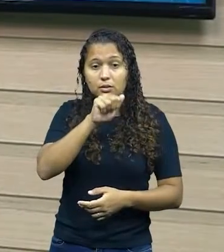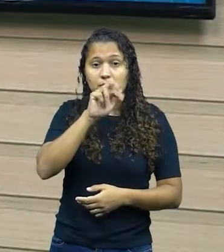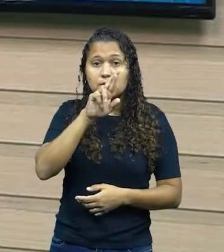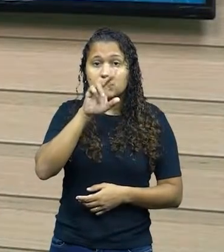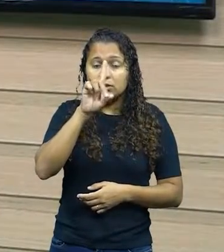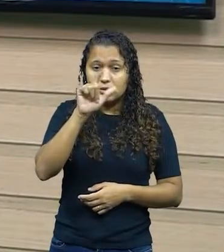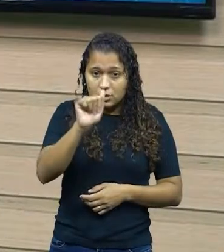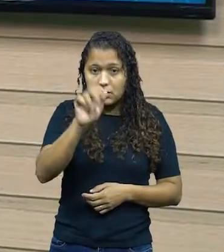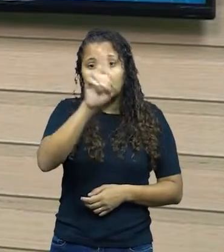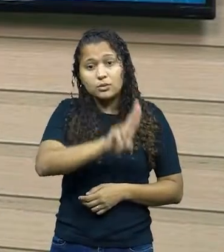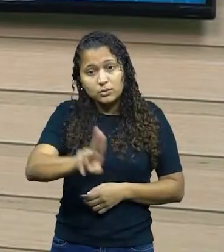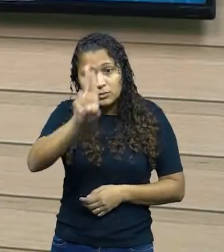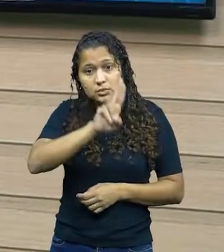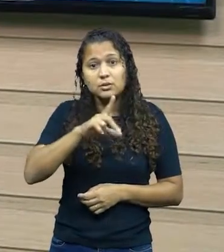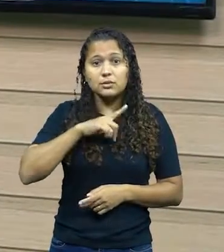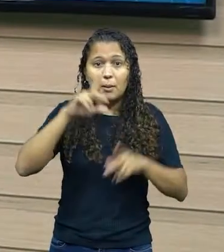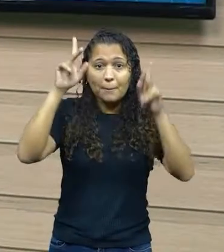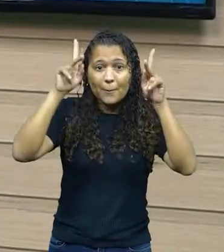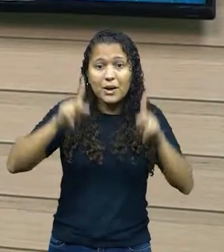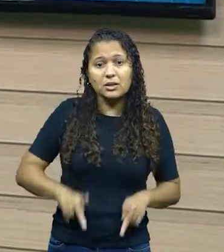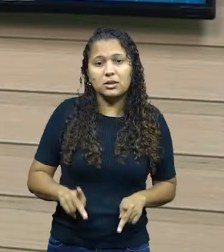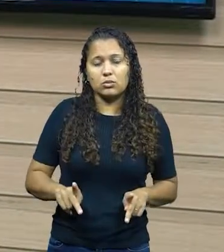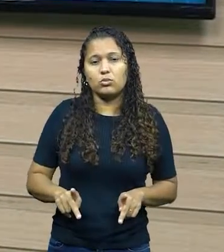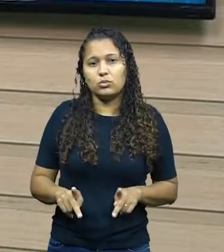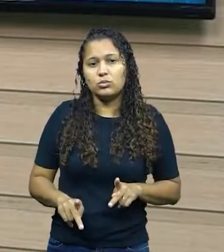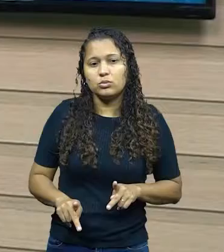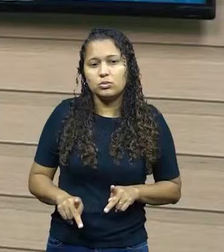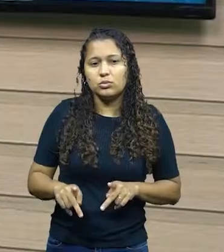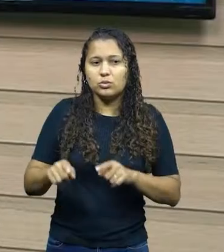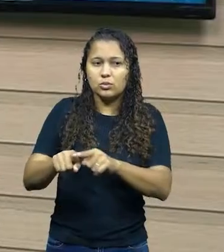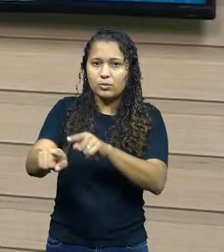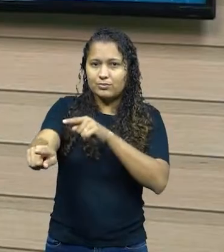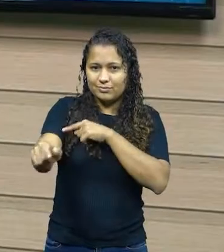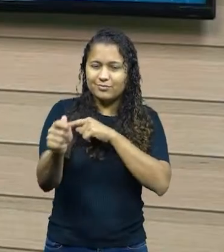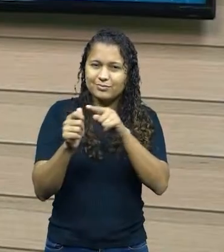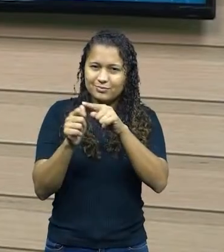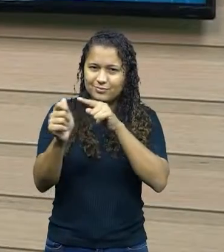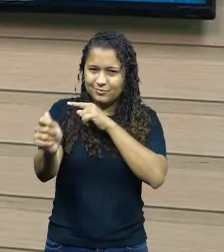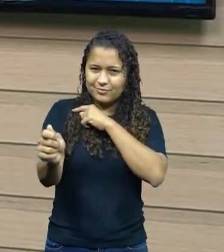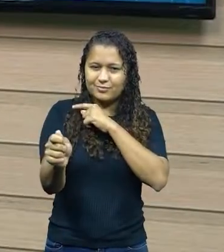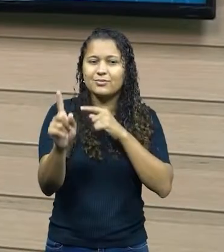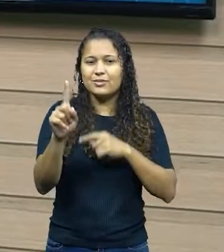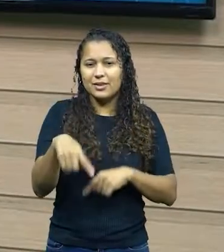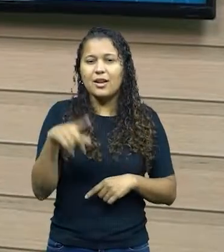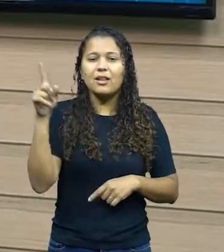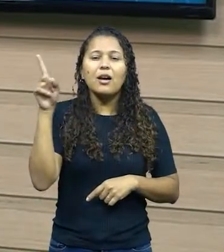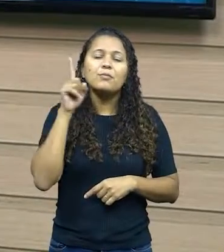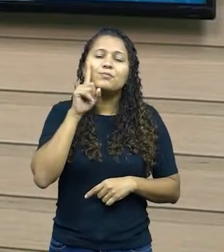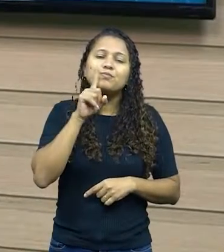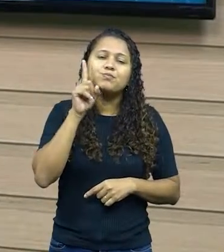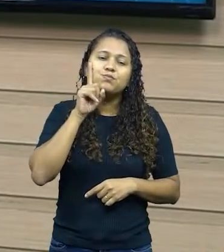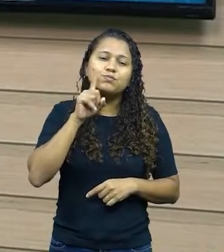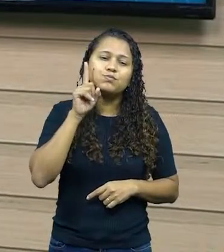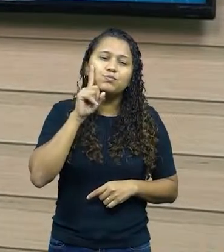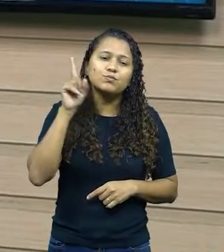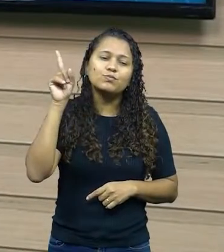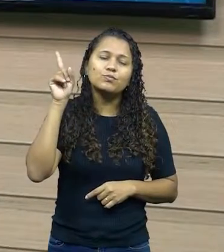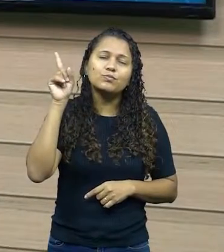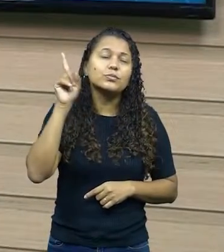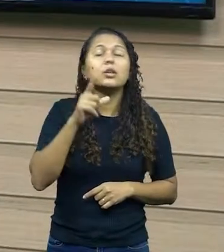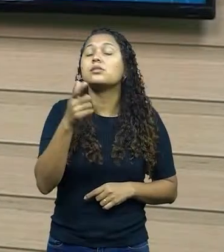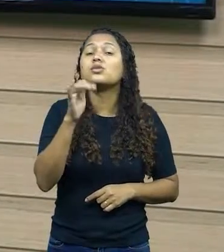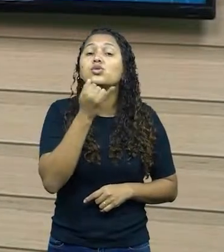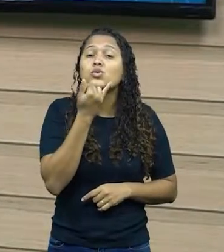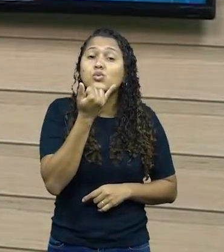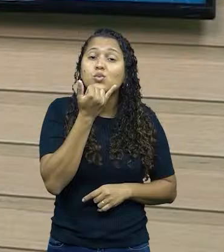ela utilizava como padrão o braço do rei Henrique I, que é da Inglaterra. A jarda, como eu falei,